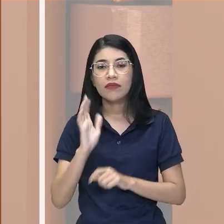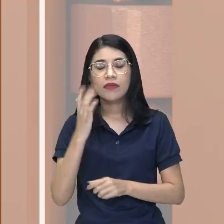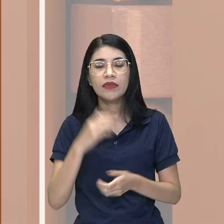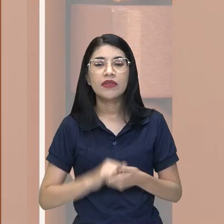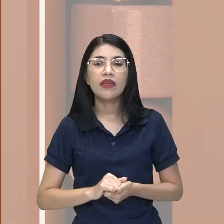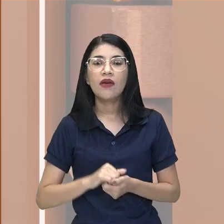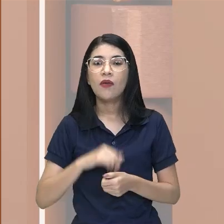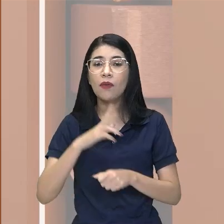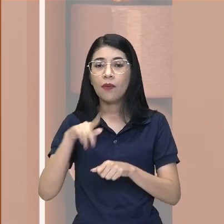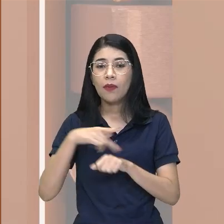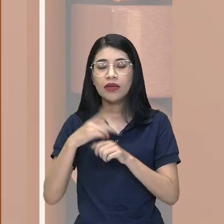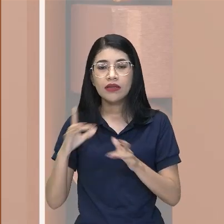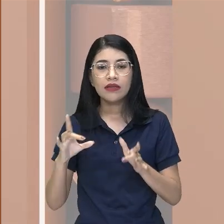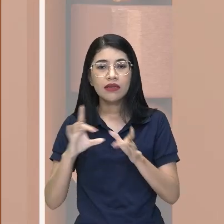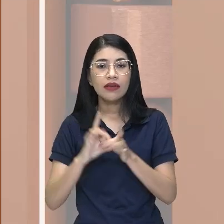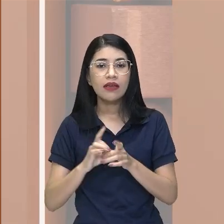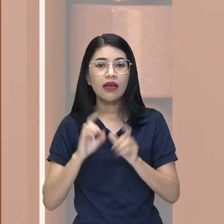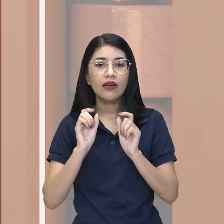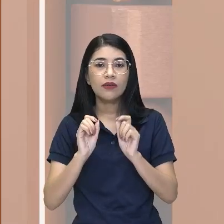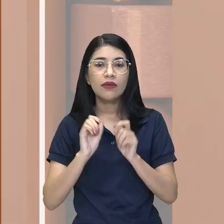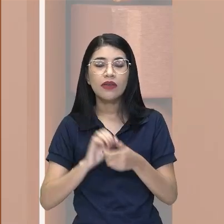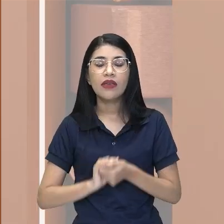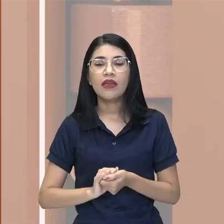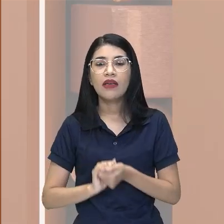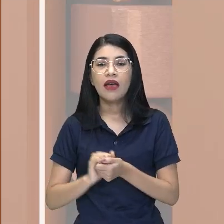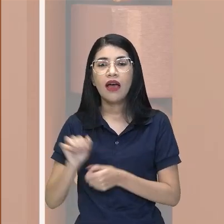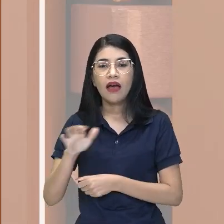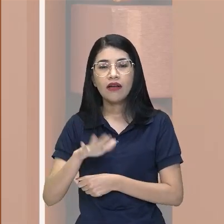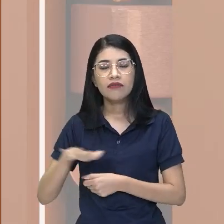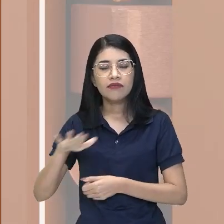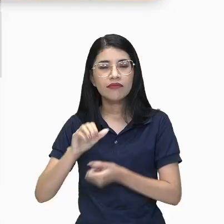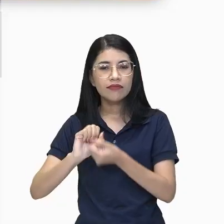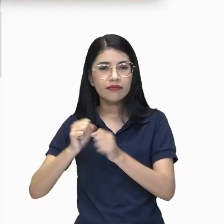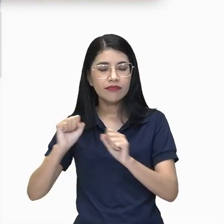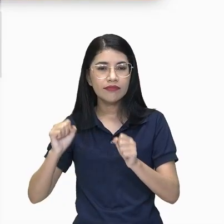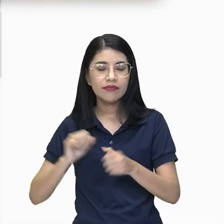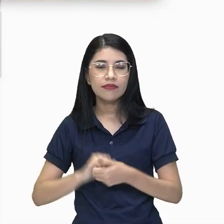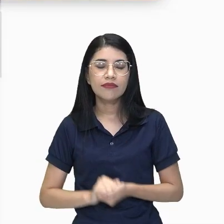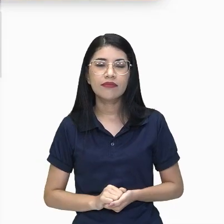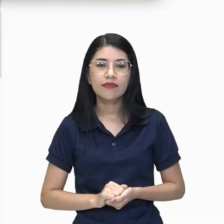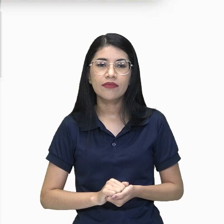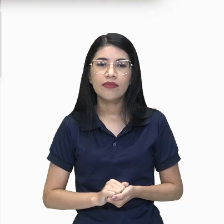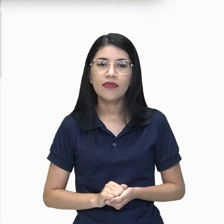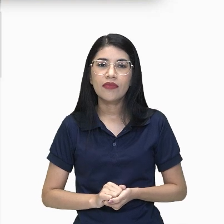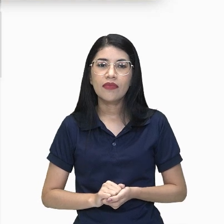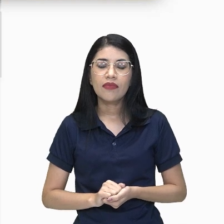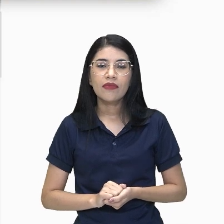país ligado diretamente ali ao latifúndio. Vamos ao texto, vamos lá?